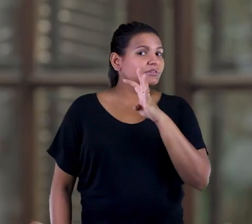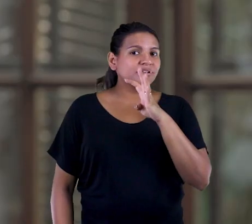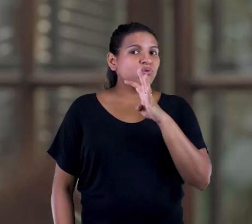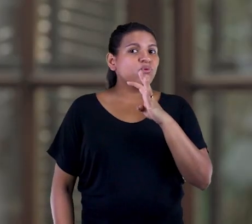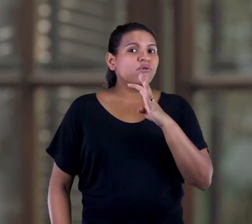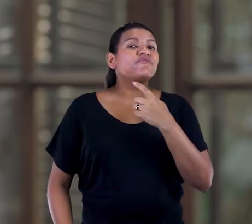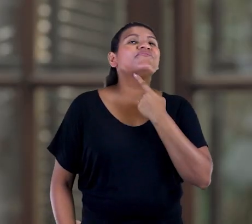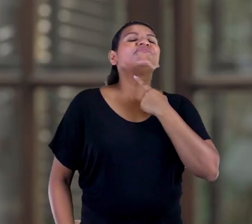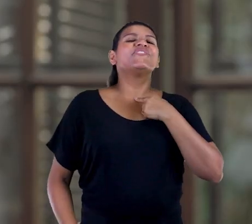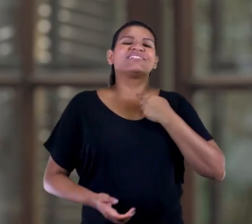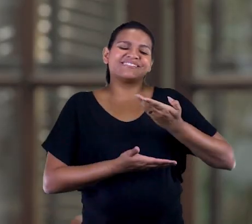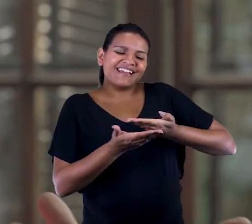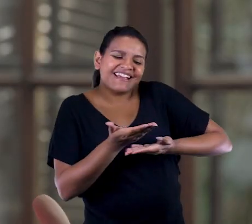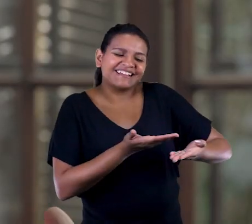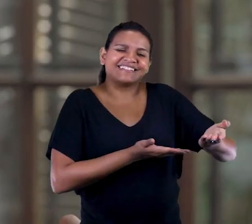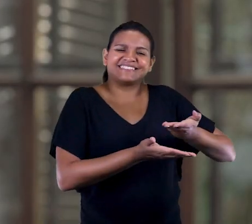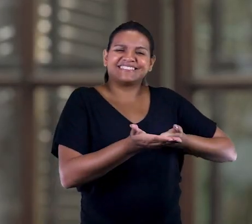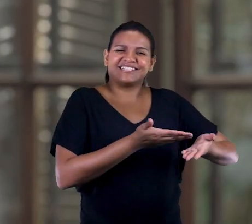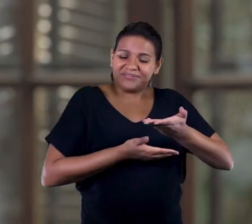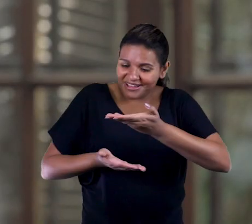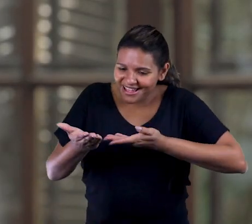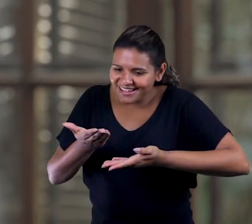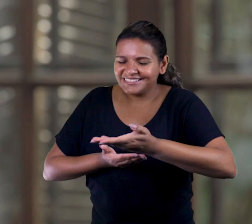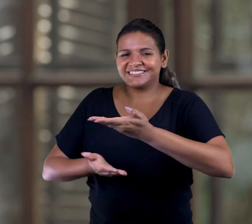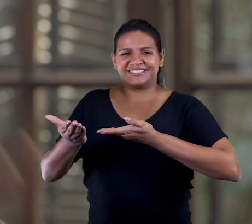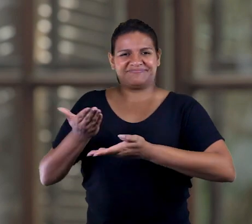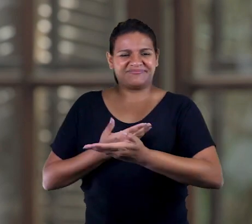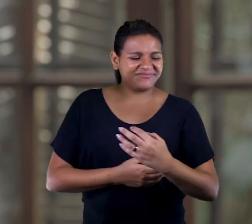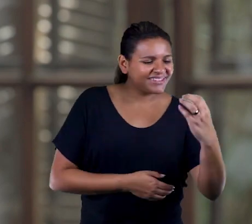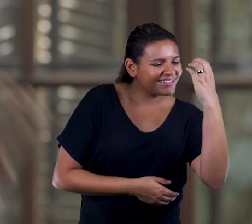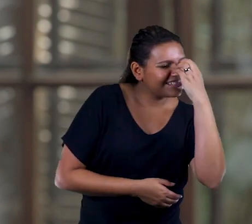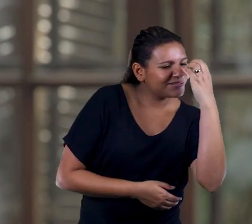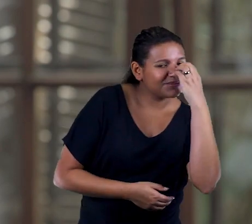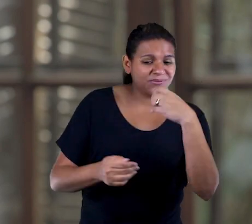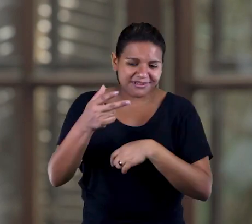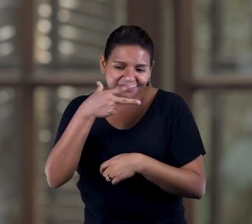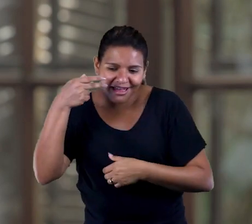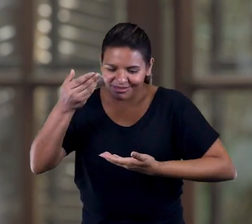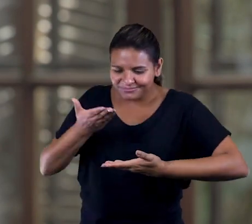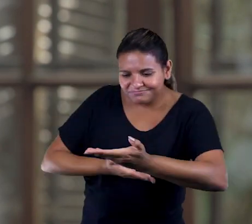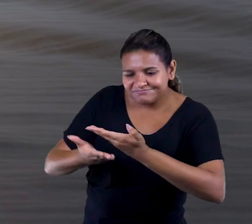pessoas querem estar próximas dos seus cães e dos seus gatos, e os gatos e os cães querem estar